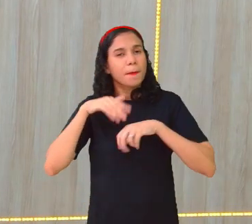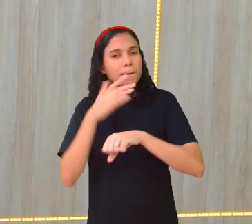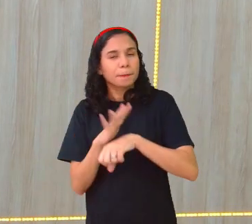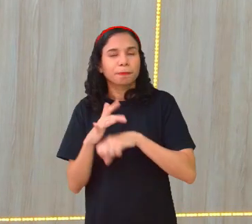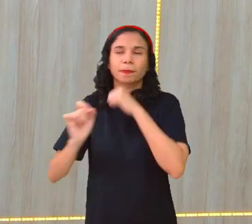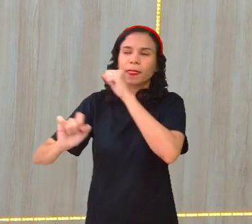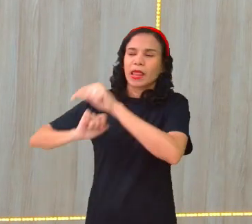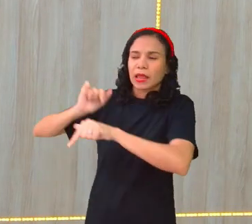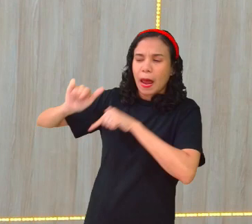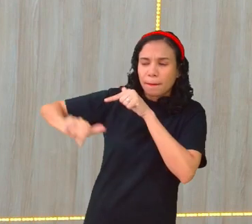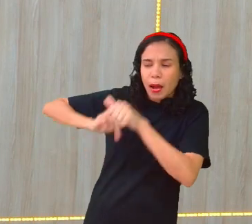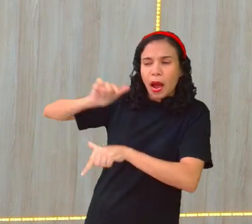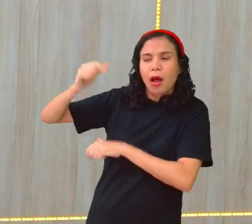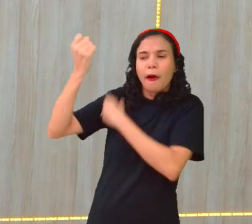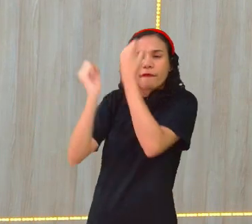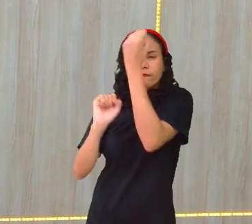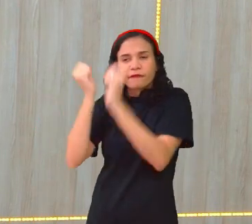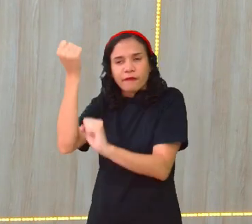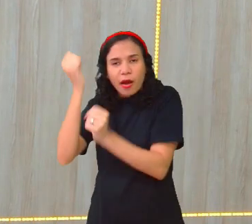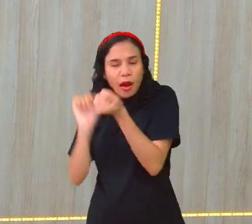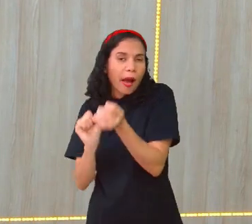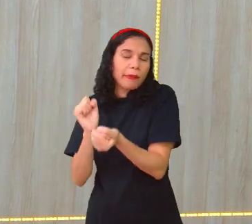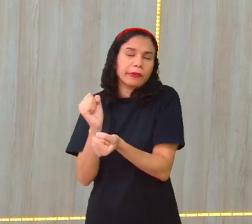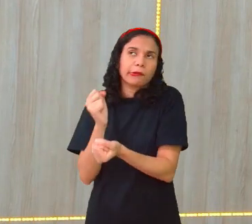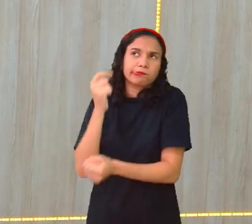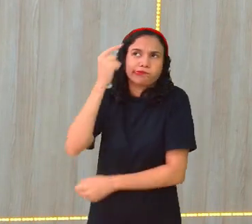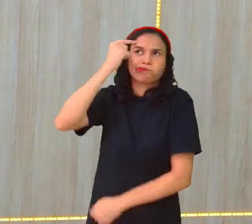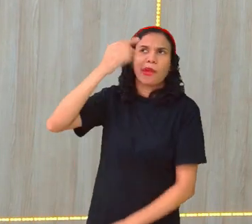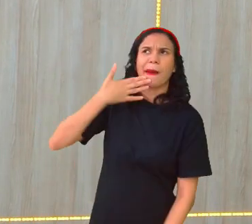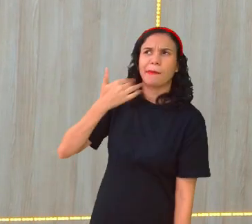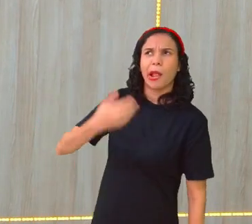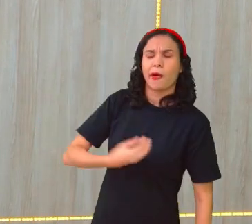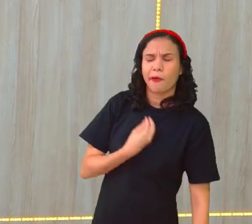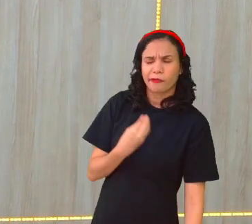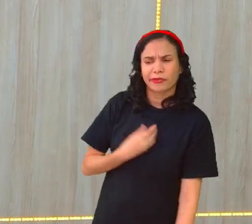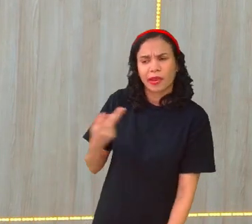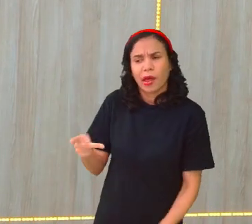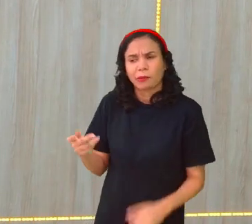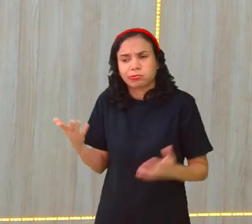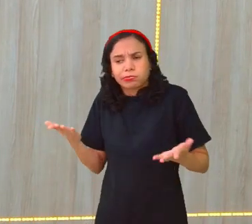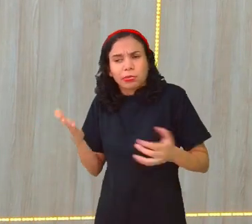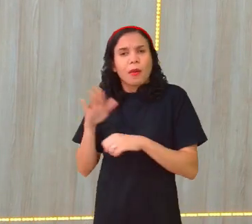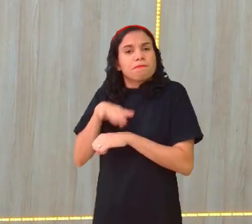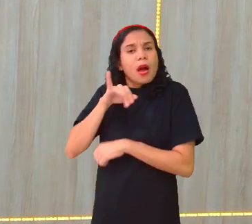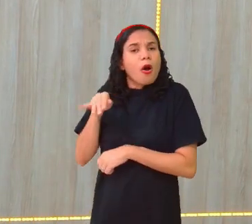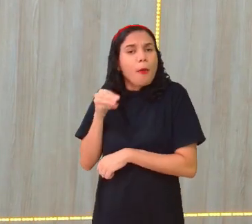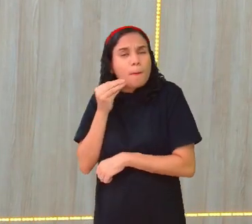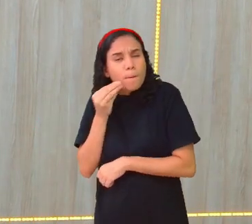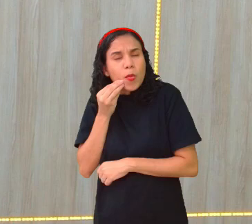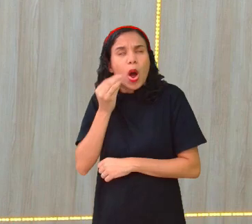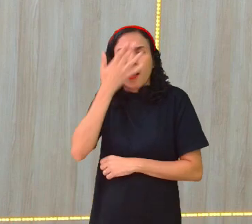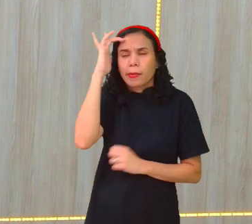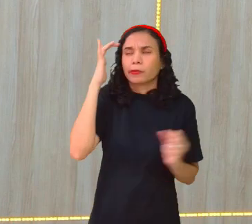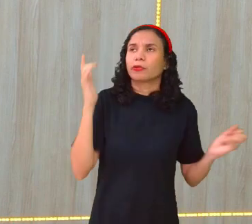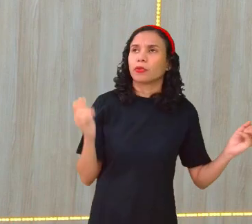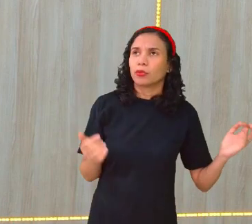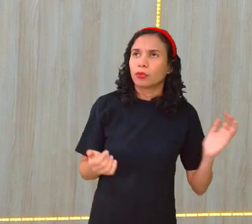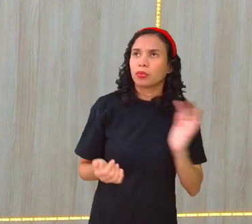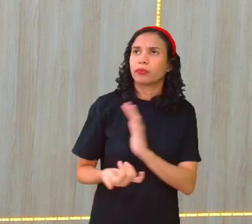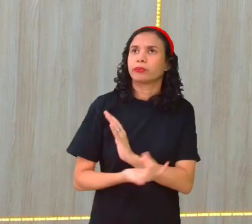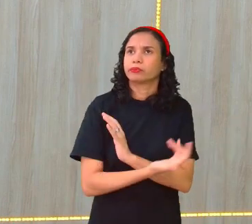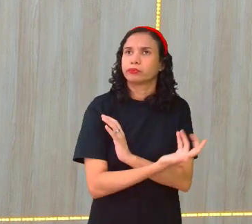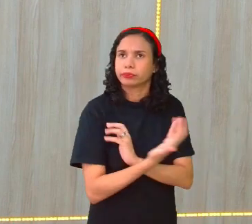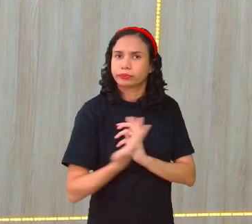trabalho, para poder viver, achar que viver melhor, por mais oportunidades. E aí foi acontecendo e